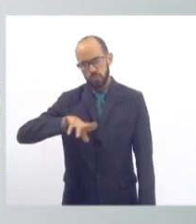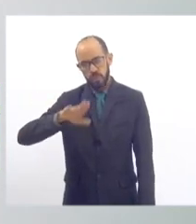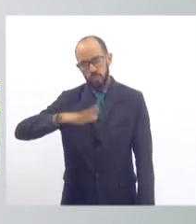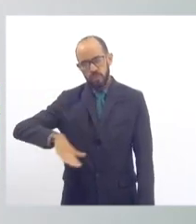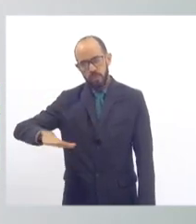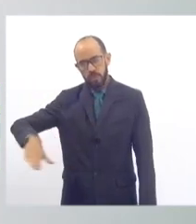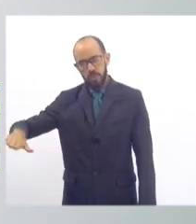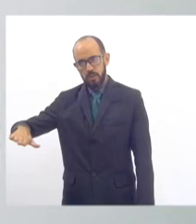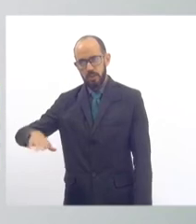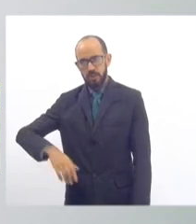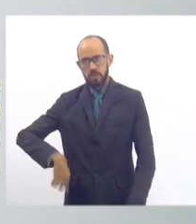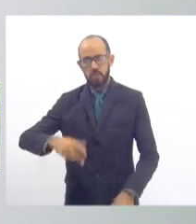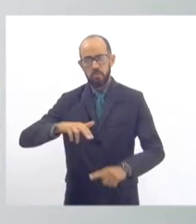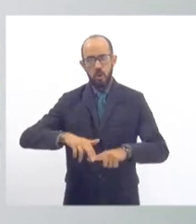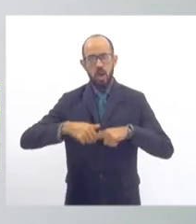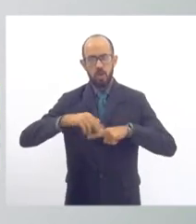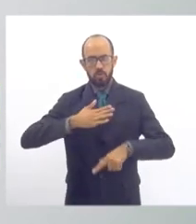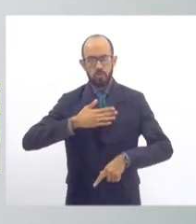criança.